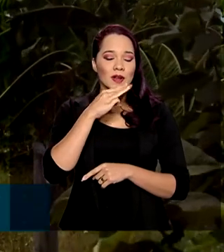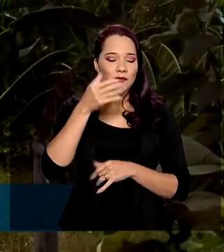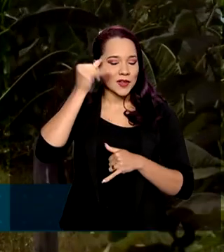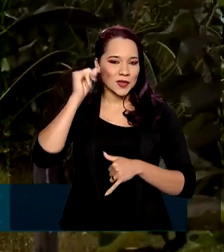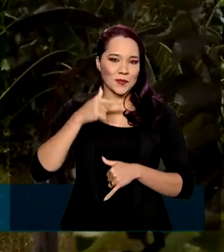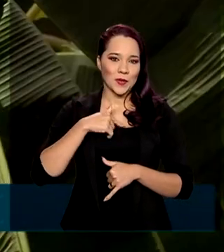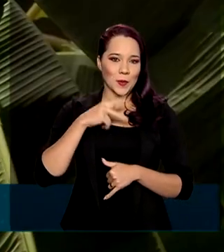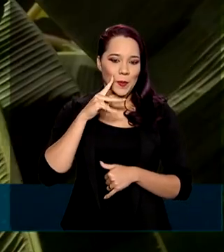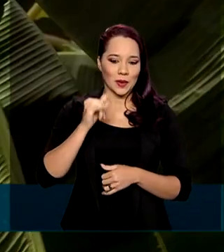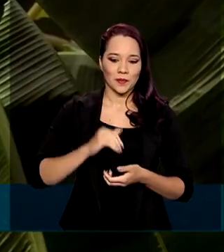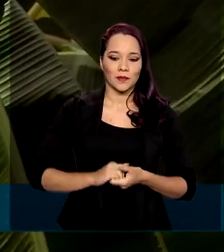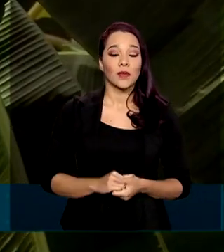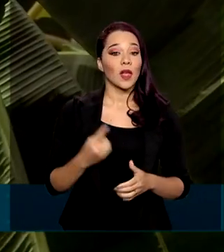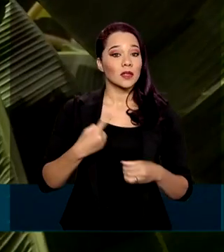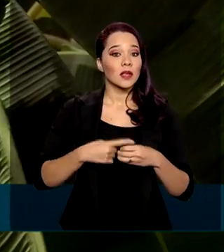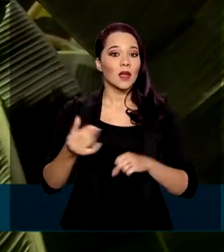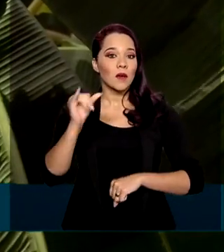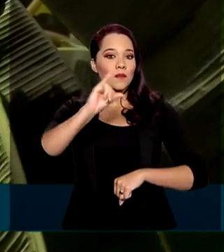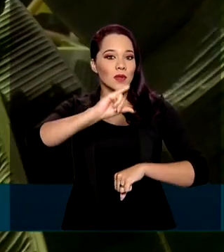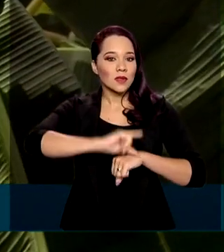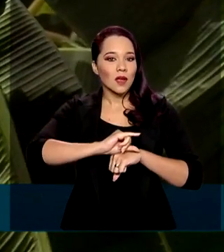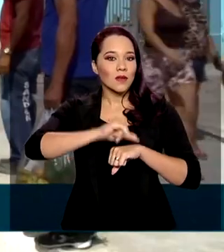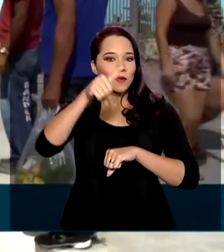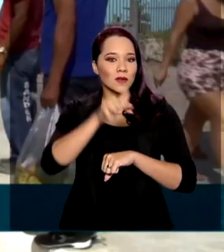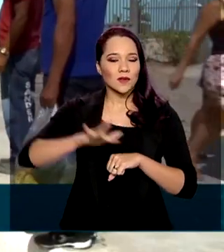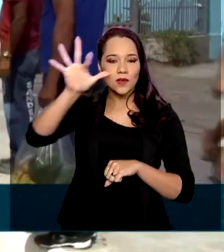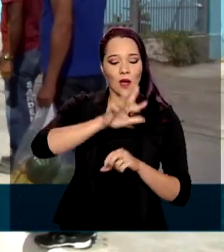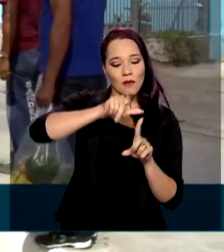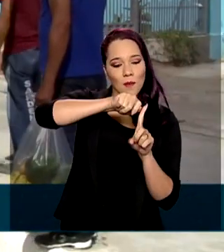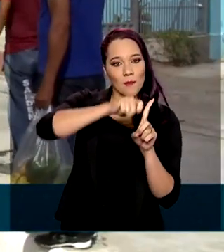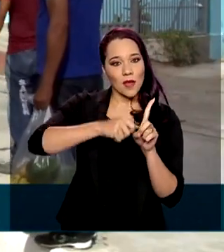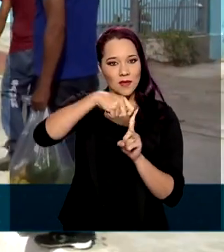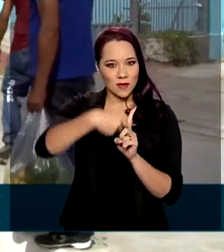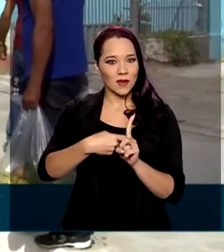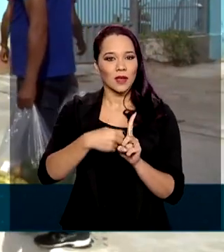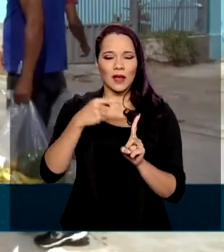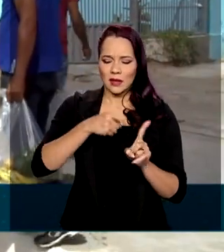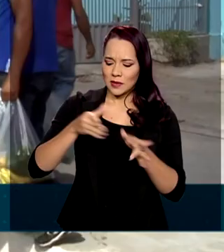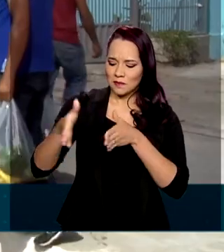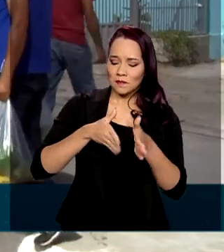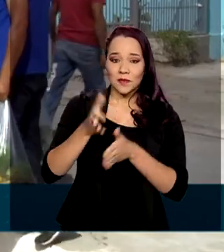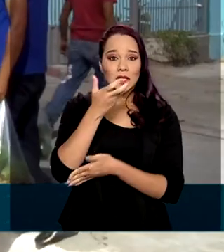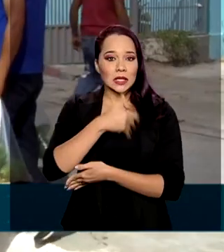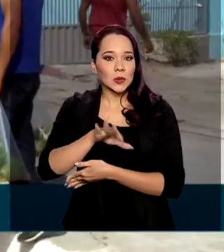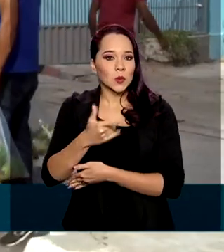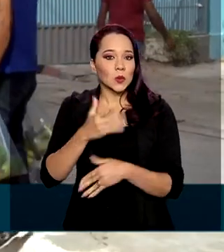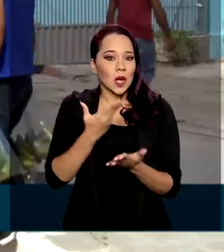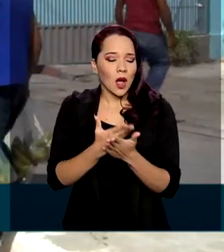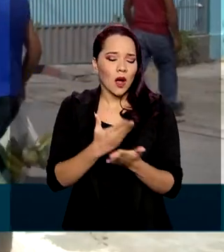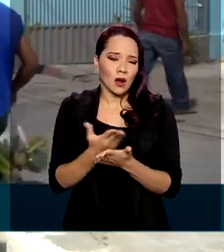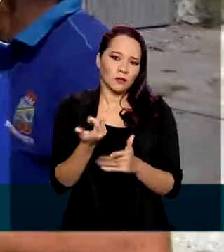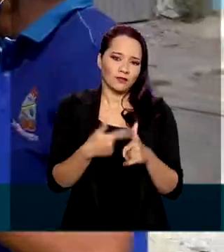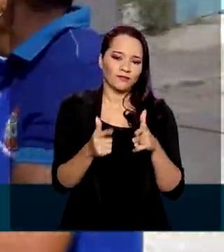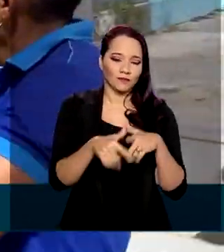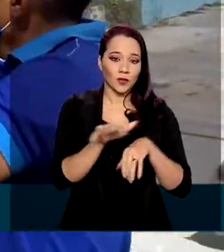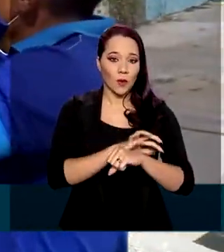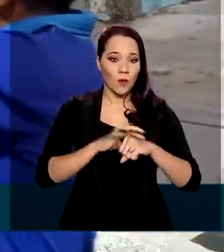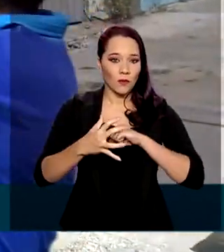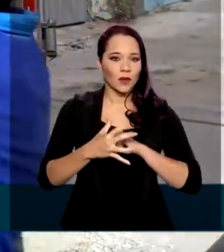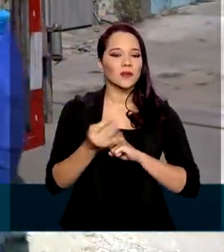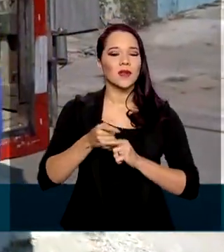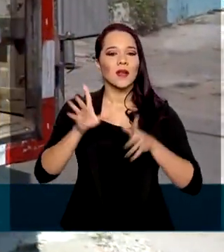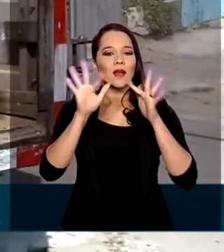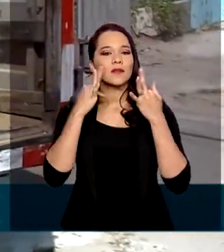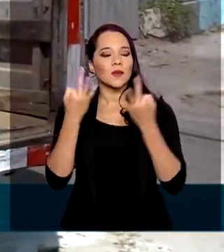cidade é conhecida como capital nacional da banana. E neste período em que as crianças estão sem aula por causa da pandemia, as